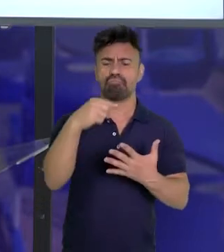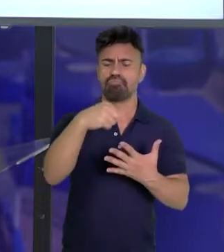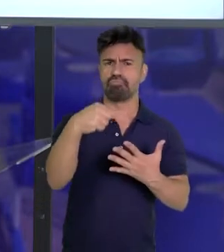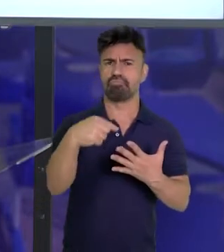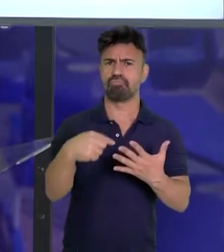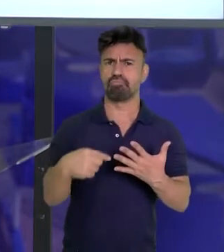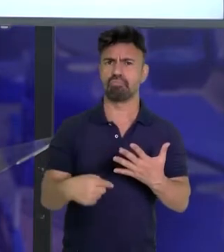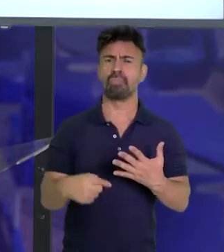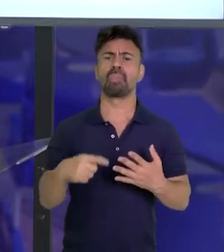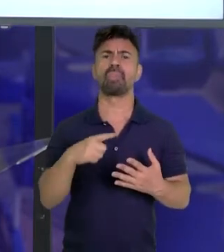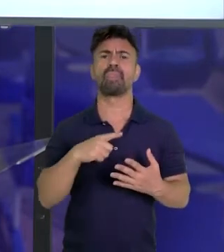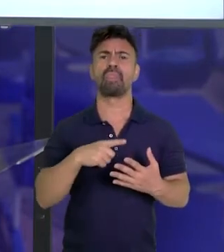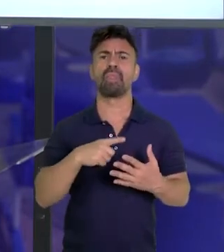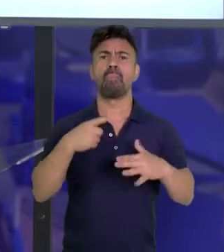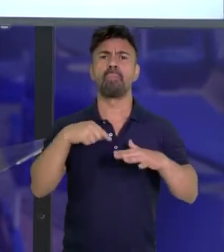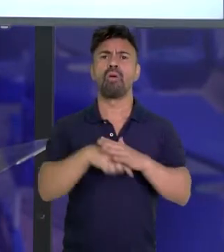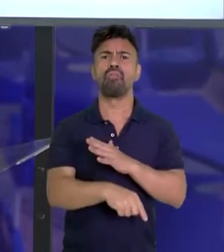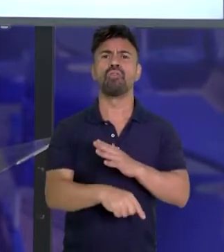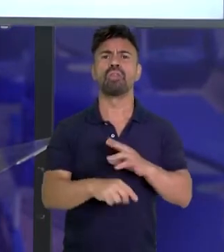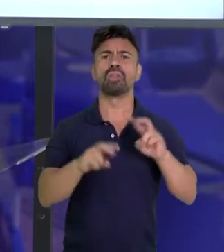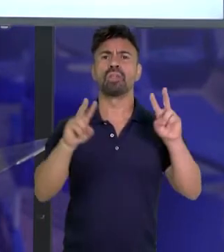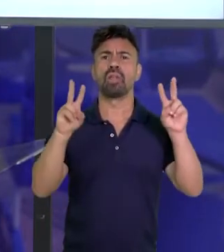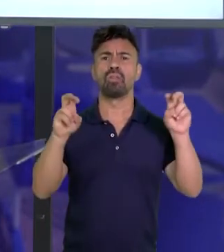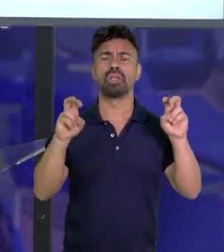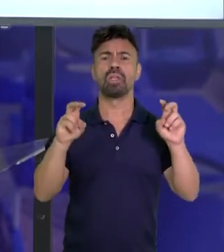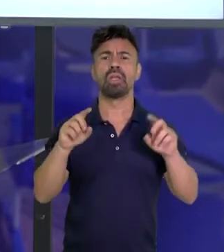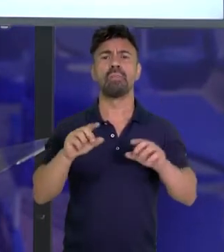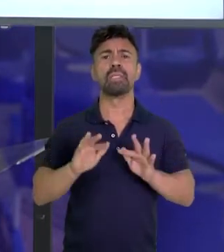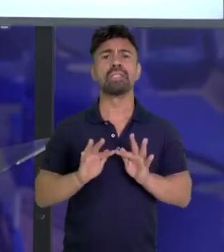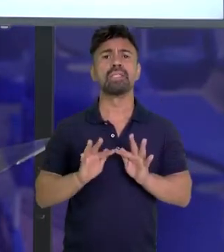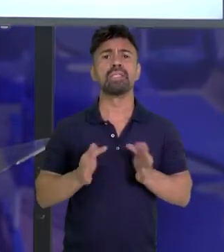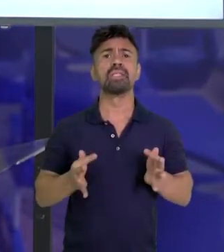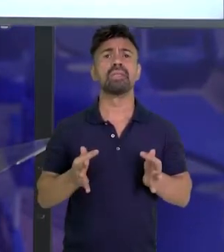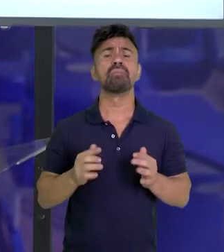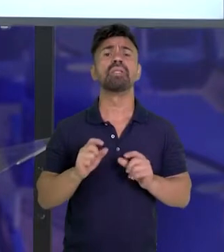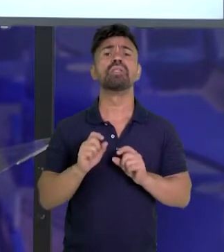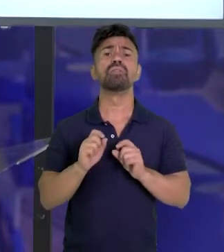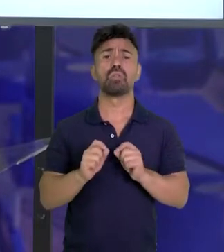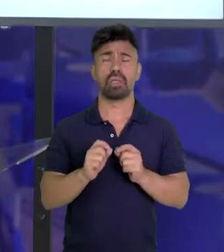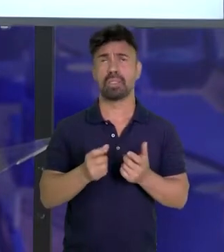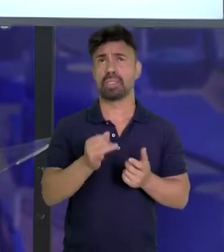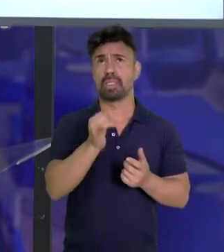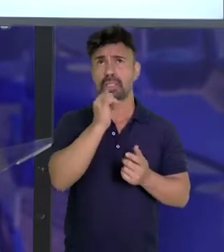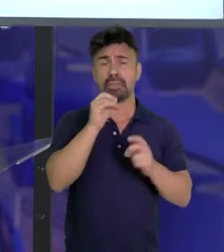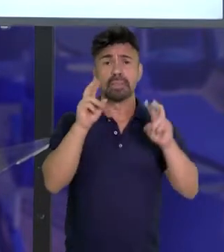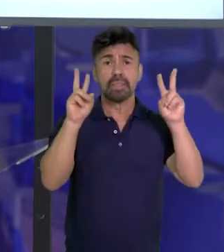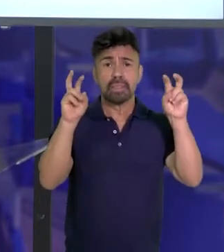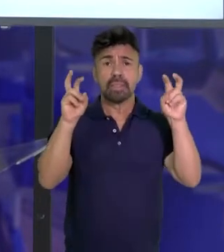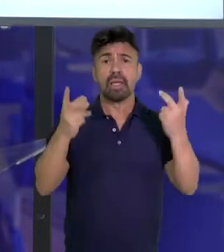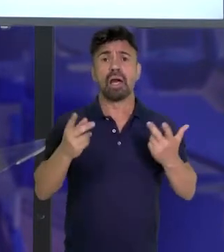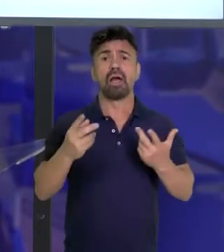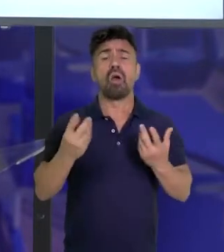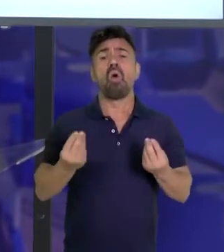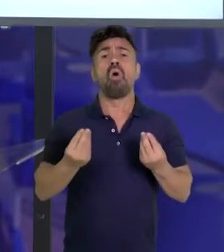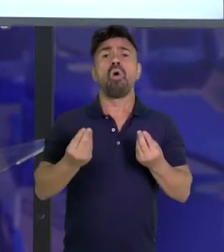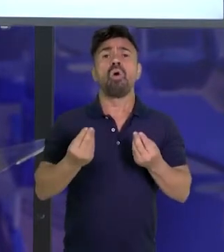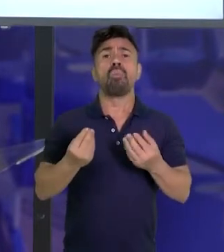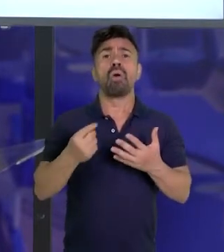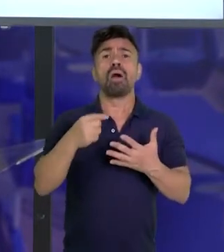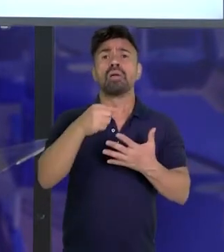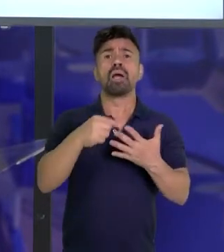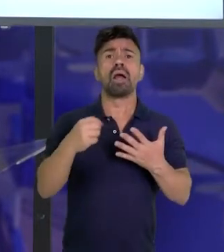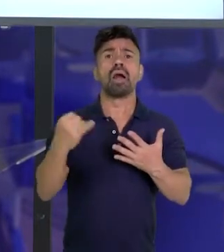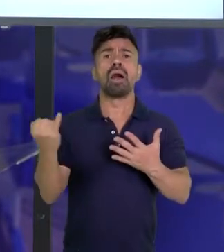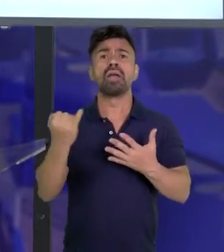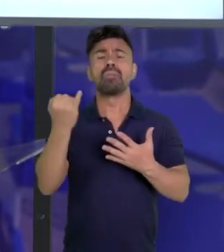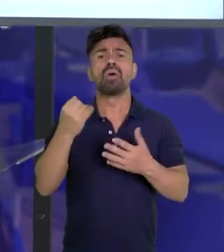de aprofundar o tema. Uma das mais simples, imaginem que a reportagem é sobre a importância